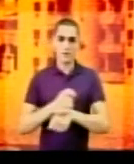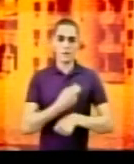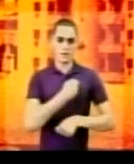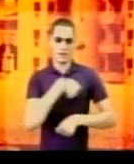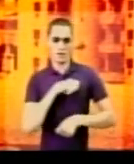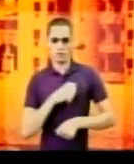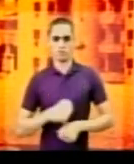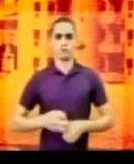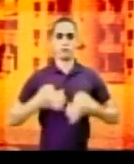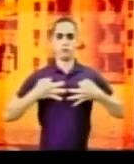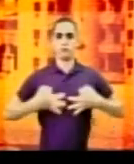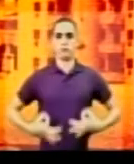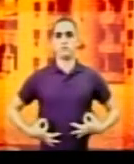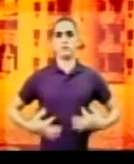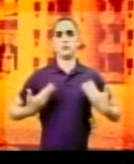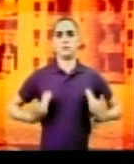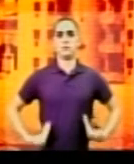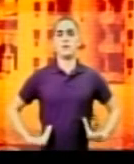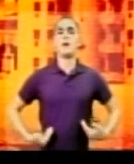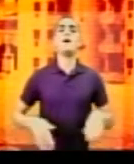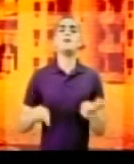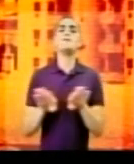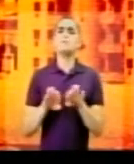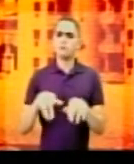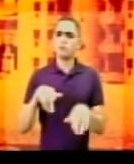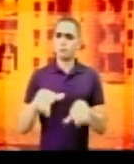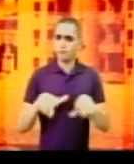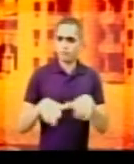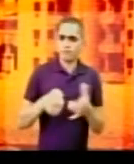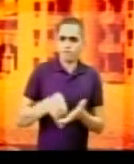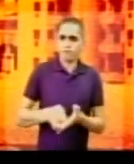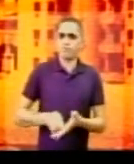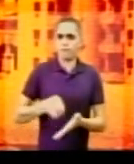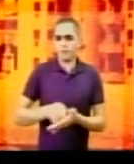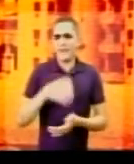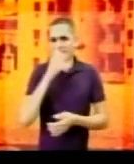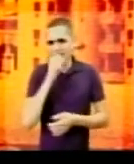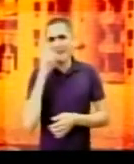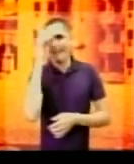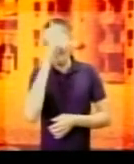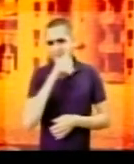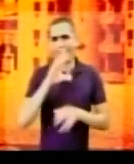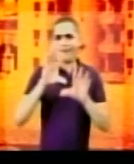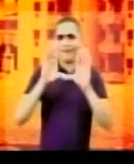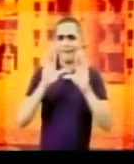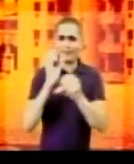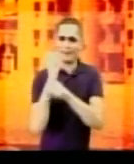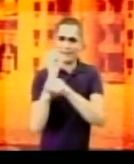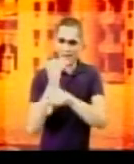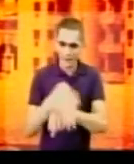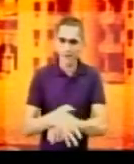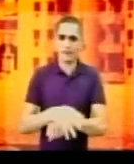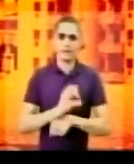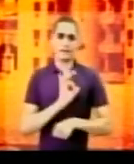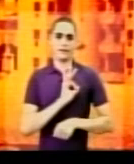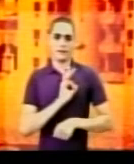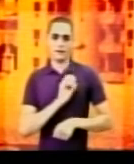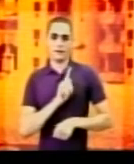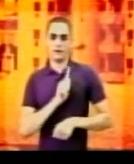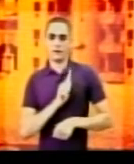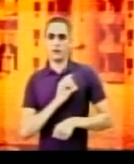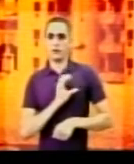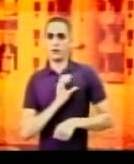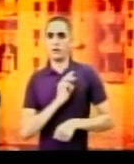postura também têm trabalhado intensamente, finais de semana, madrugada, a Guarda Municipal,